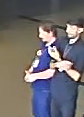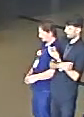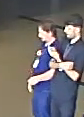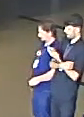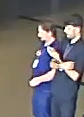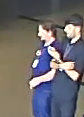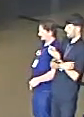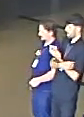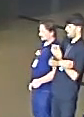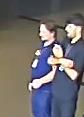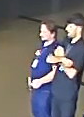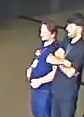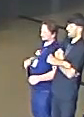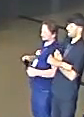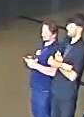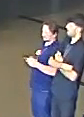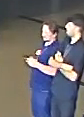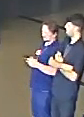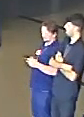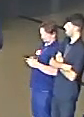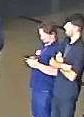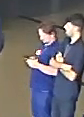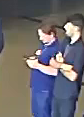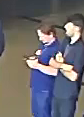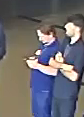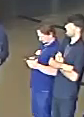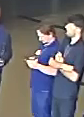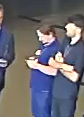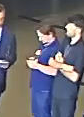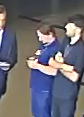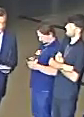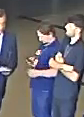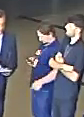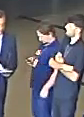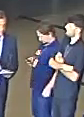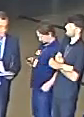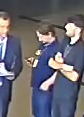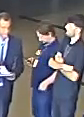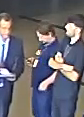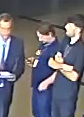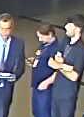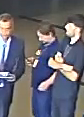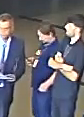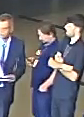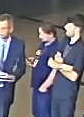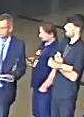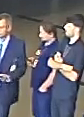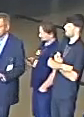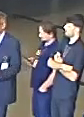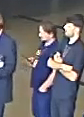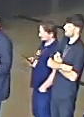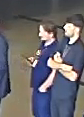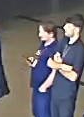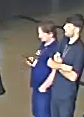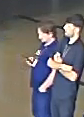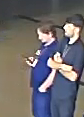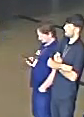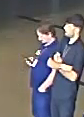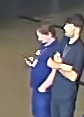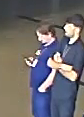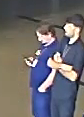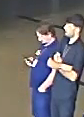em favor dessas pessoas vulneráveis não são cumpridas quando é direito dela de ter